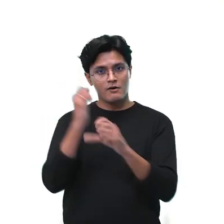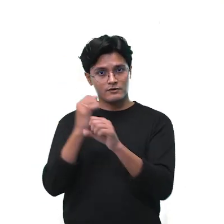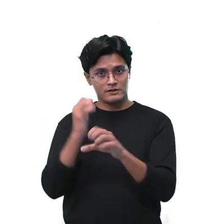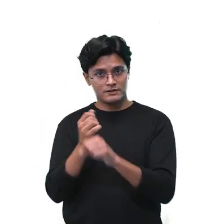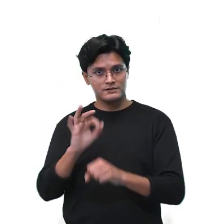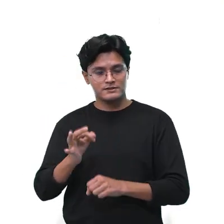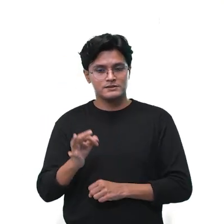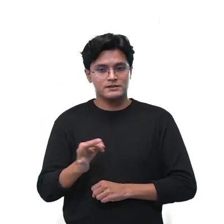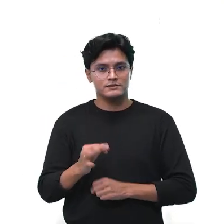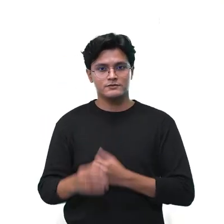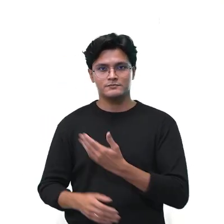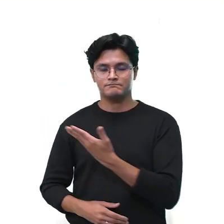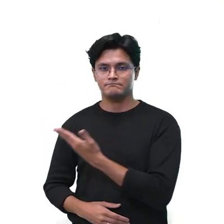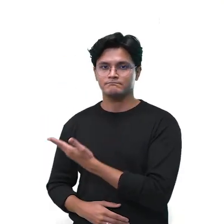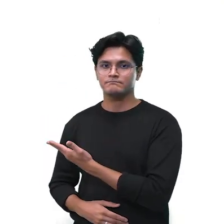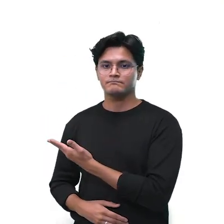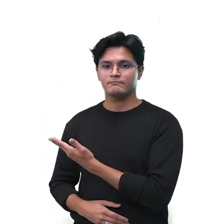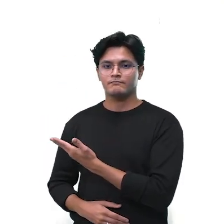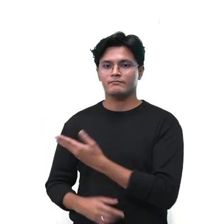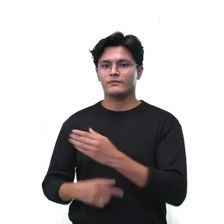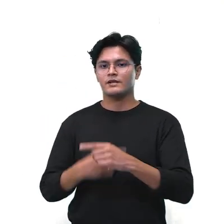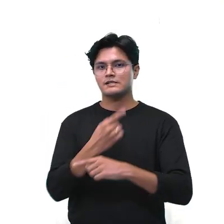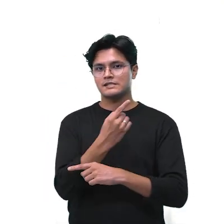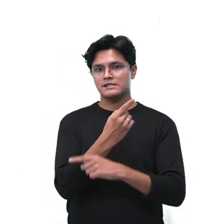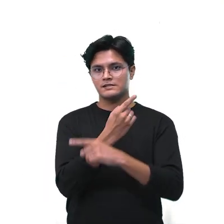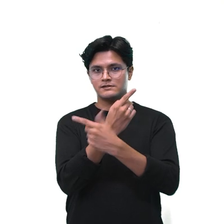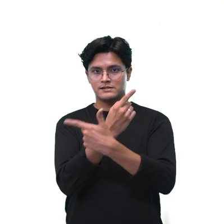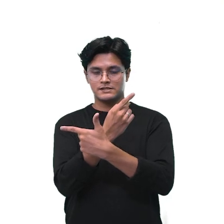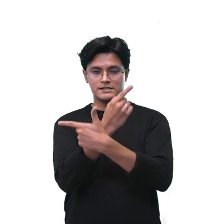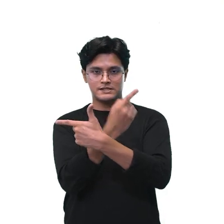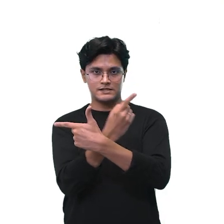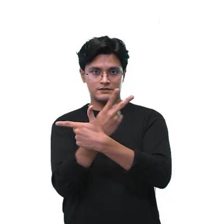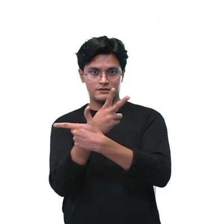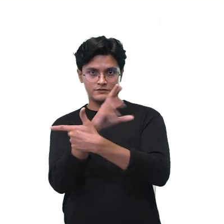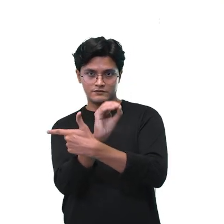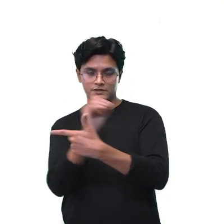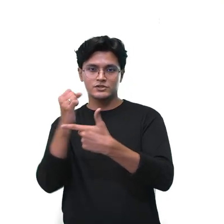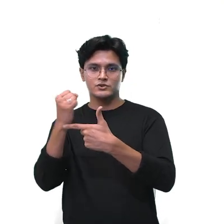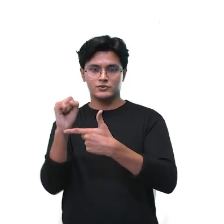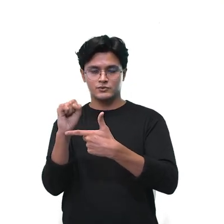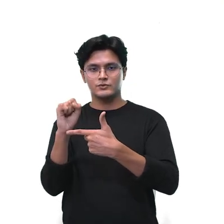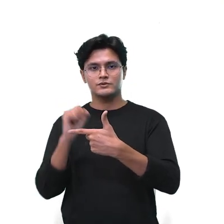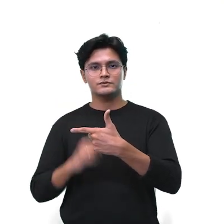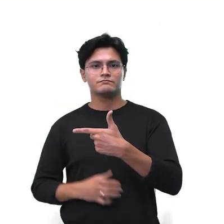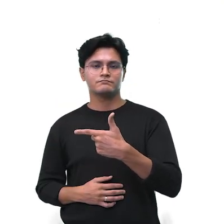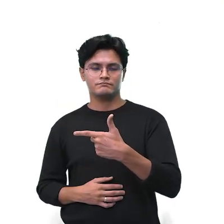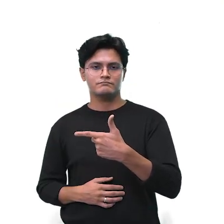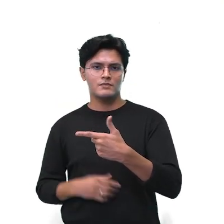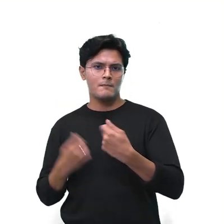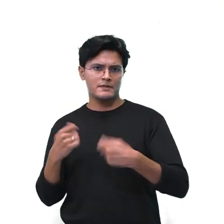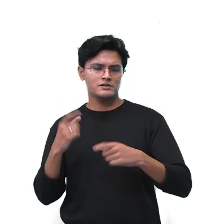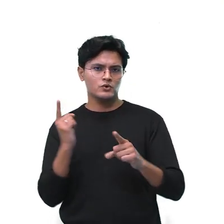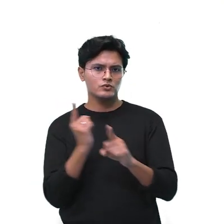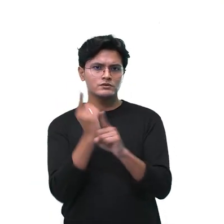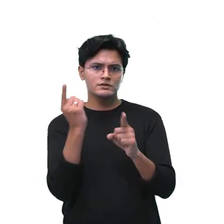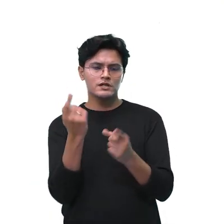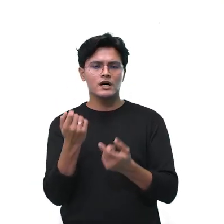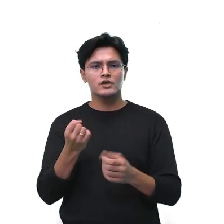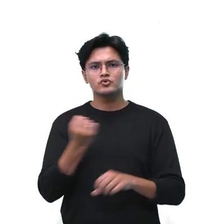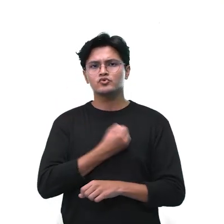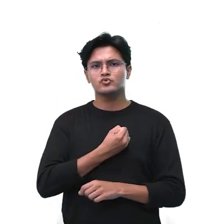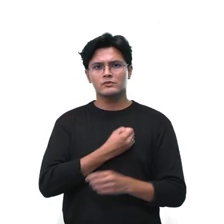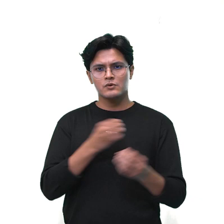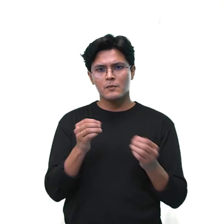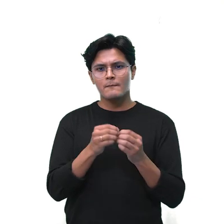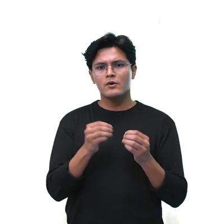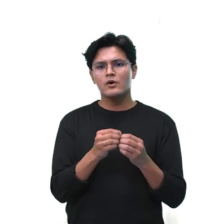por 8. Então eu vou encontrar o número que quando eu multiplicar por 8, dê próximo aqui de 12. Se eu usar o número